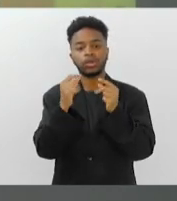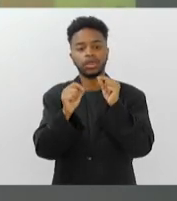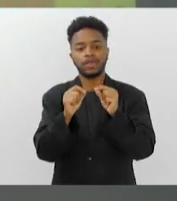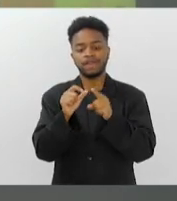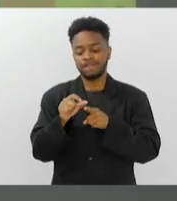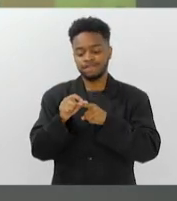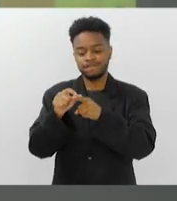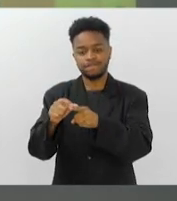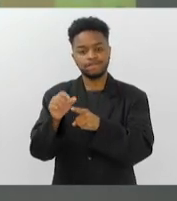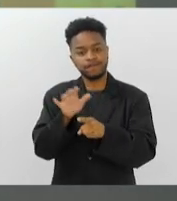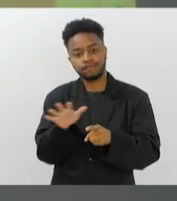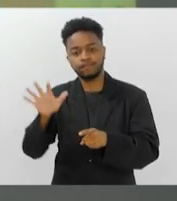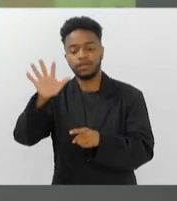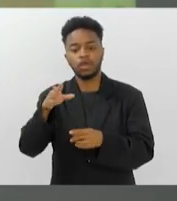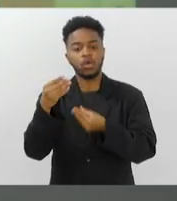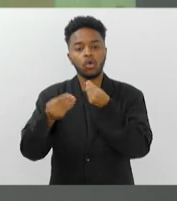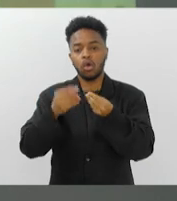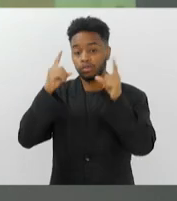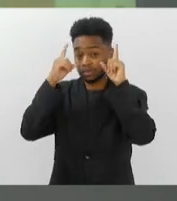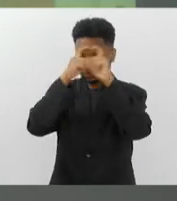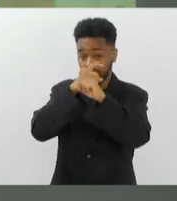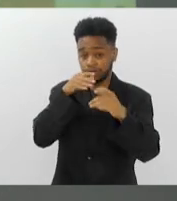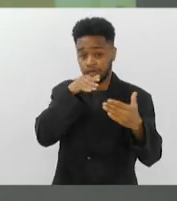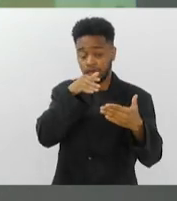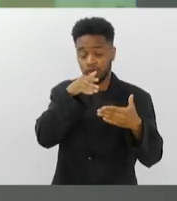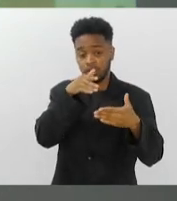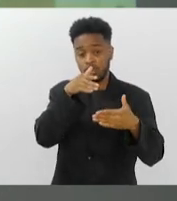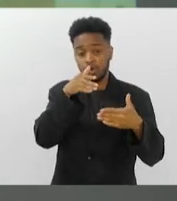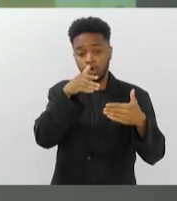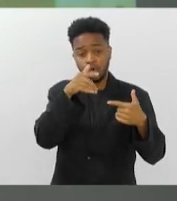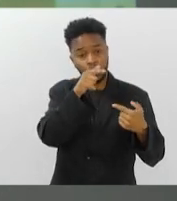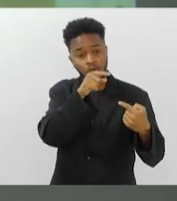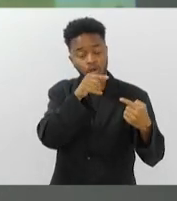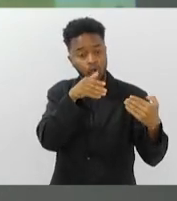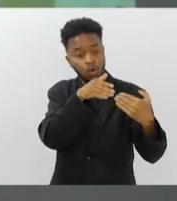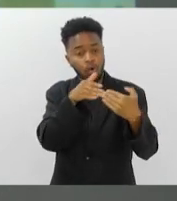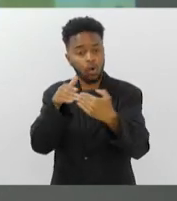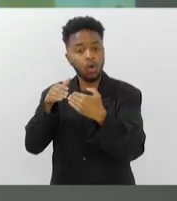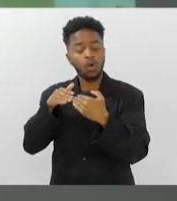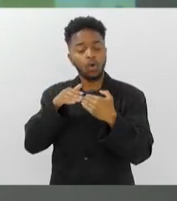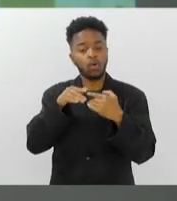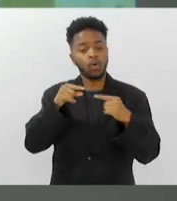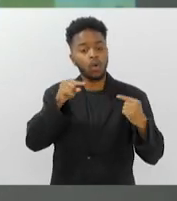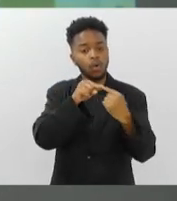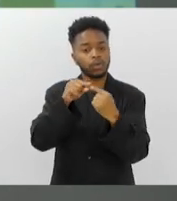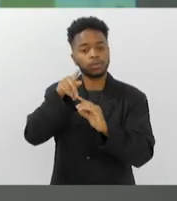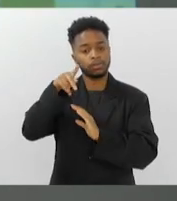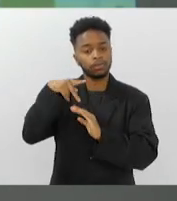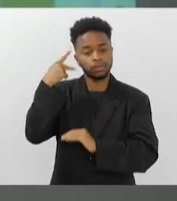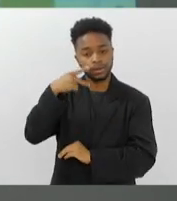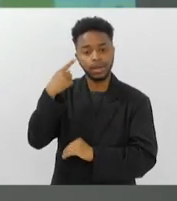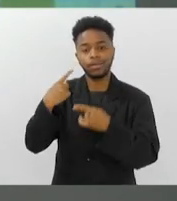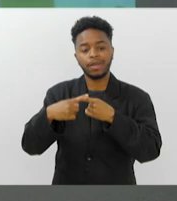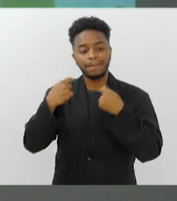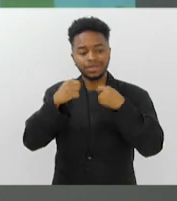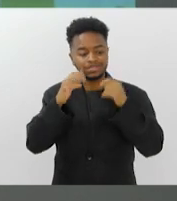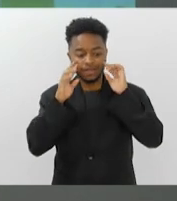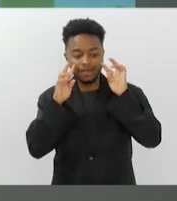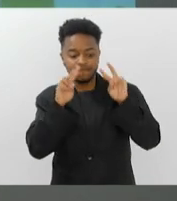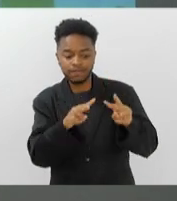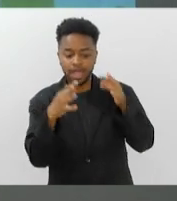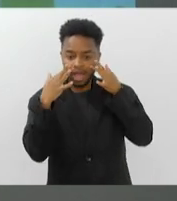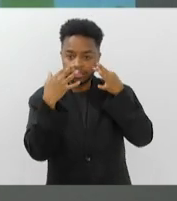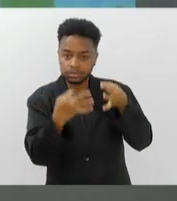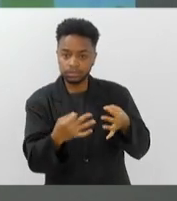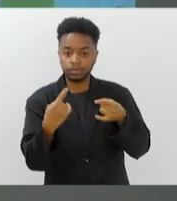periferias o desafio do acesso às políticas e a sustentabilidade das ações a gente precisa olhar para esse recorte do Estado né então cada dia